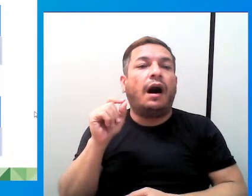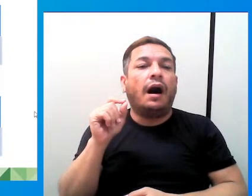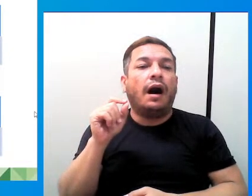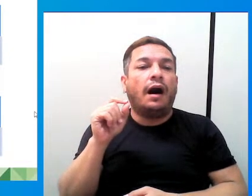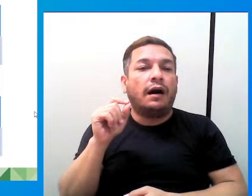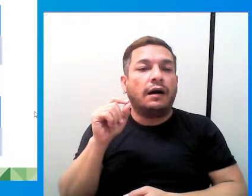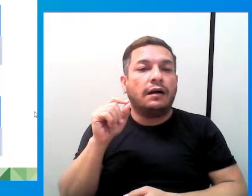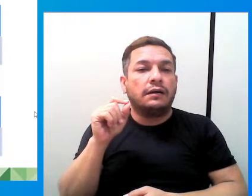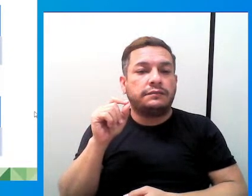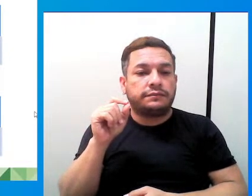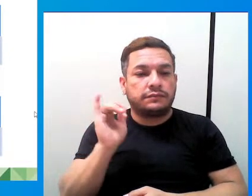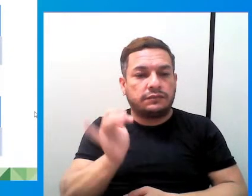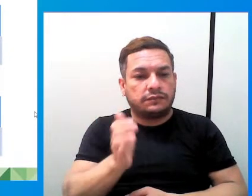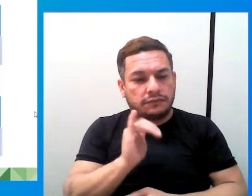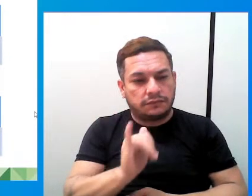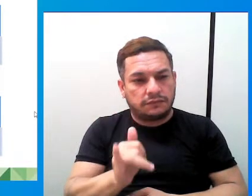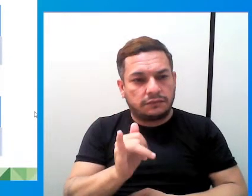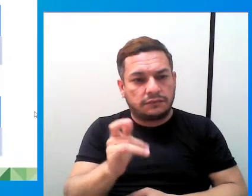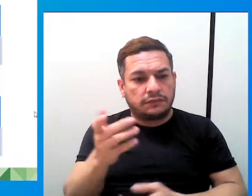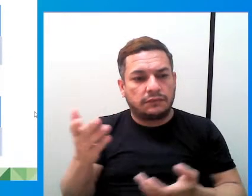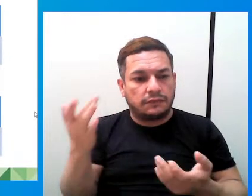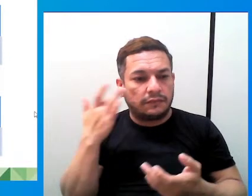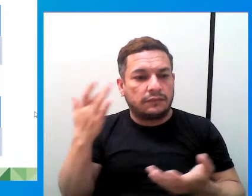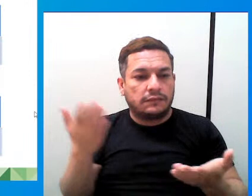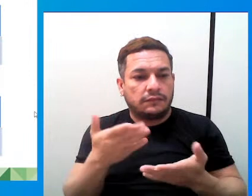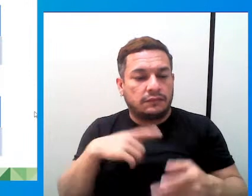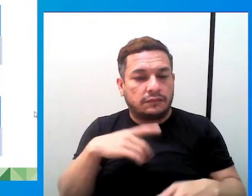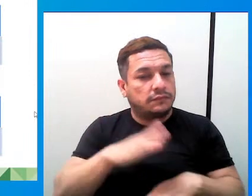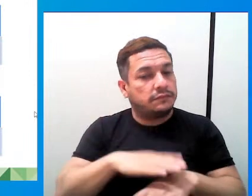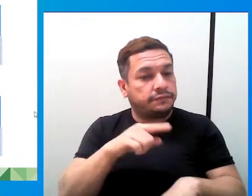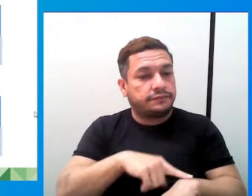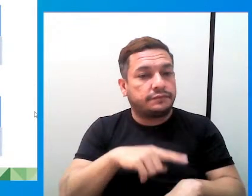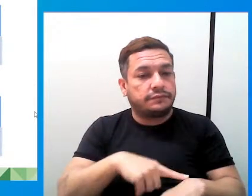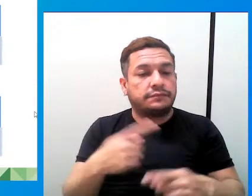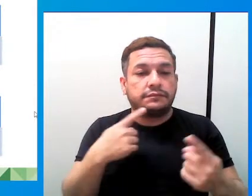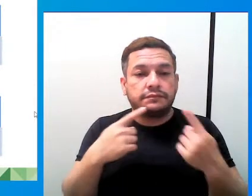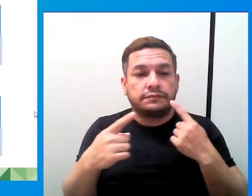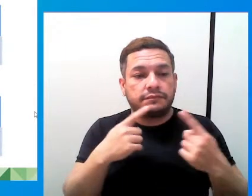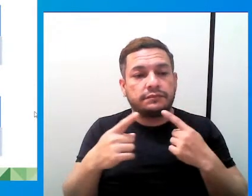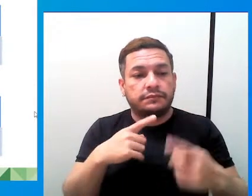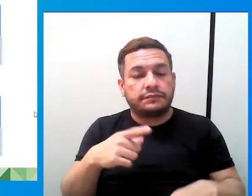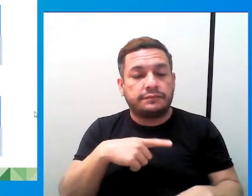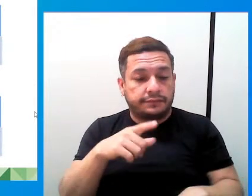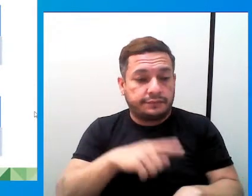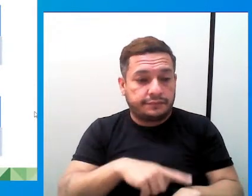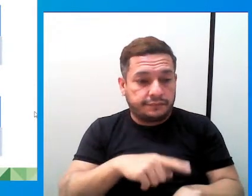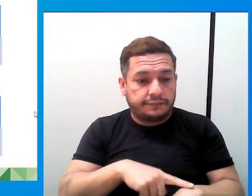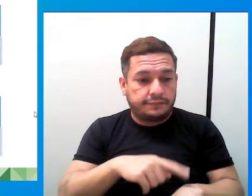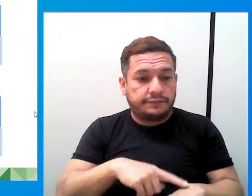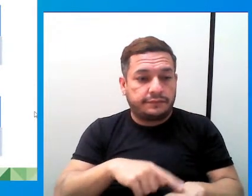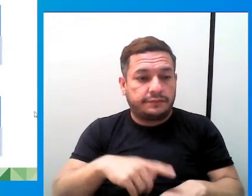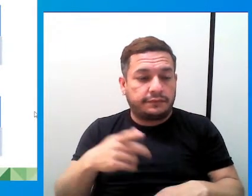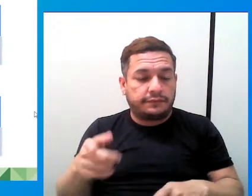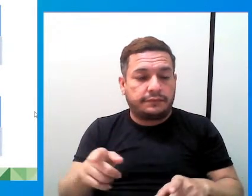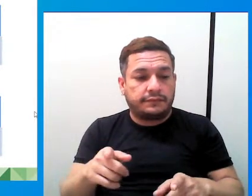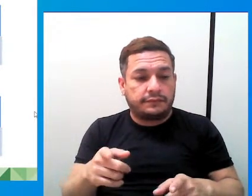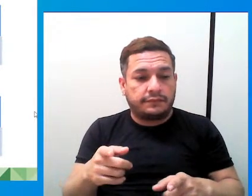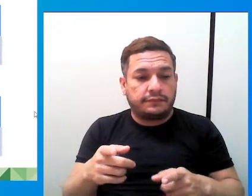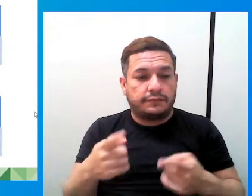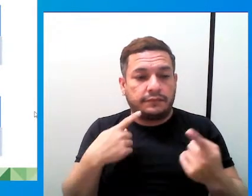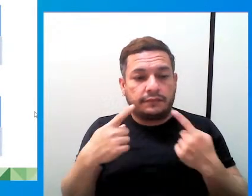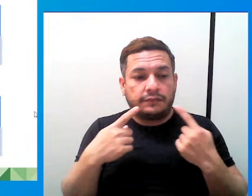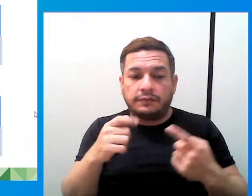citei. E eu acho que agora não tem mais tempo para as inscrições, mas se tivéssemos mais tempo, aquelas inscrições que ainda